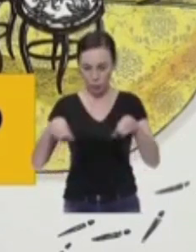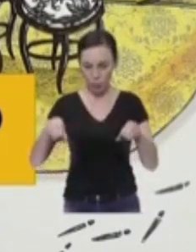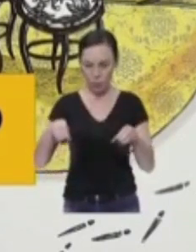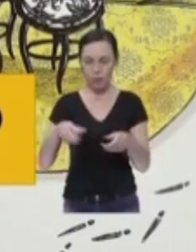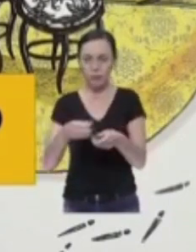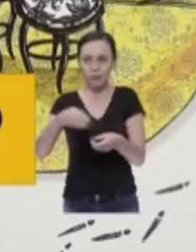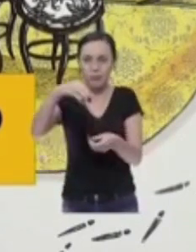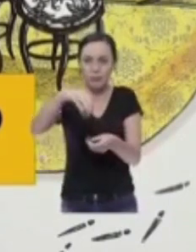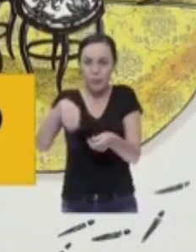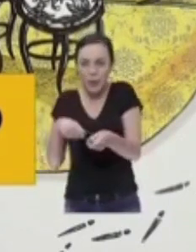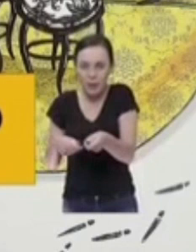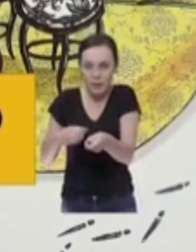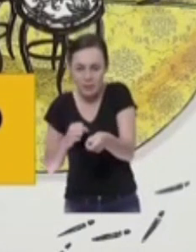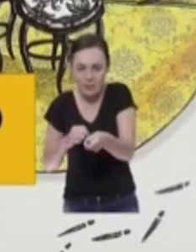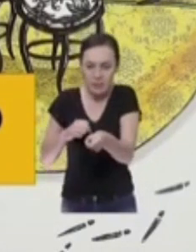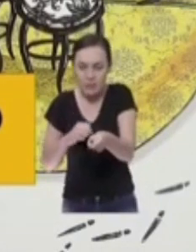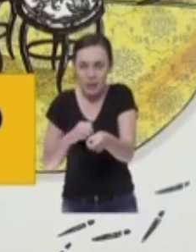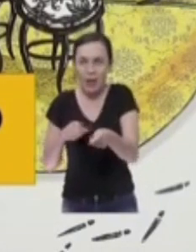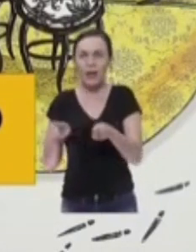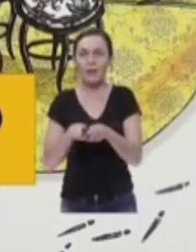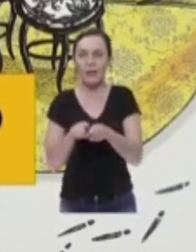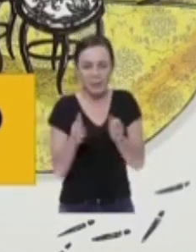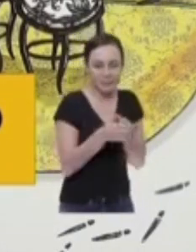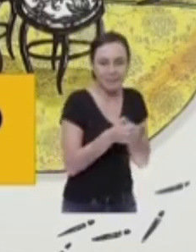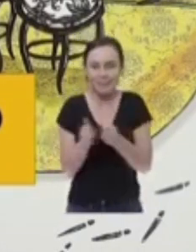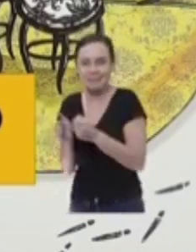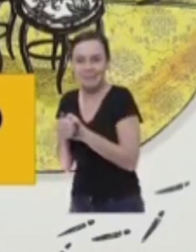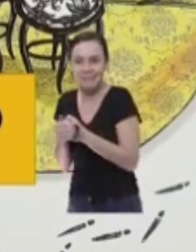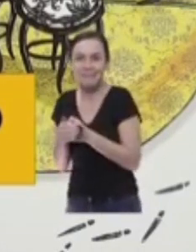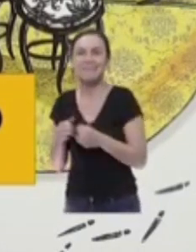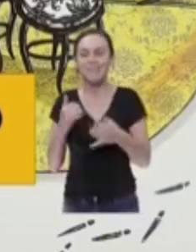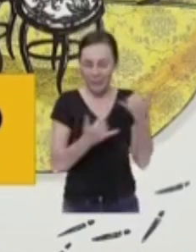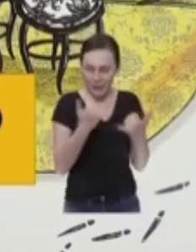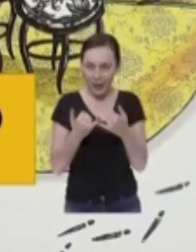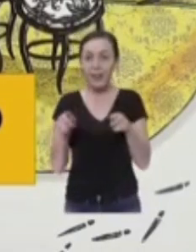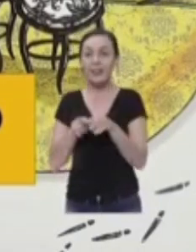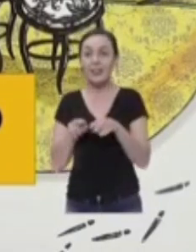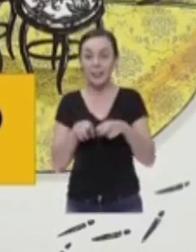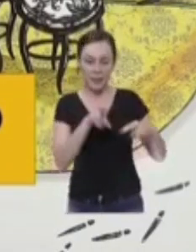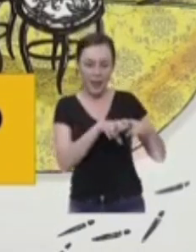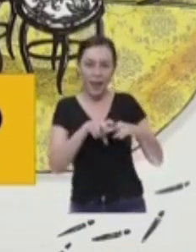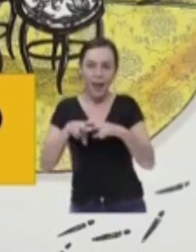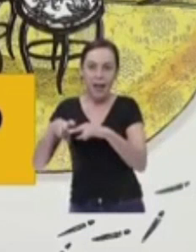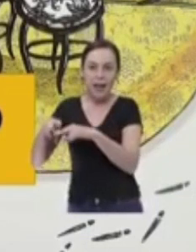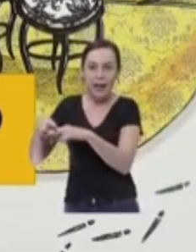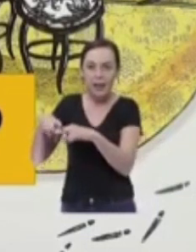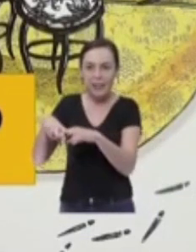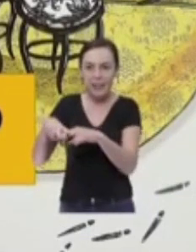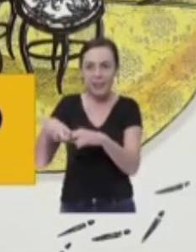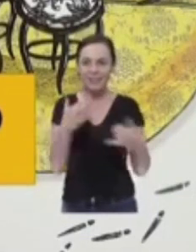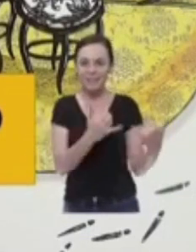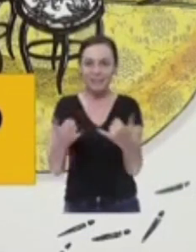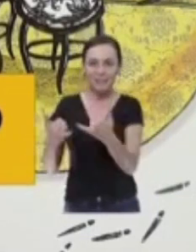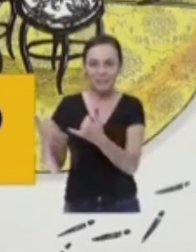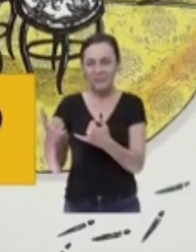pelo corredor. Brincaram de esconde-esconde na biblioteca e de dança das cadeiras